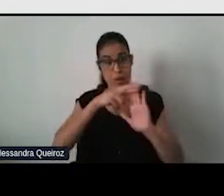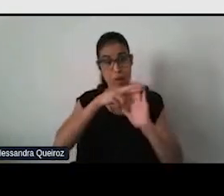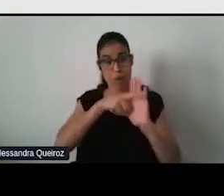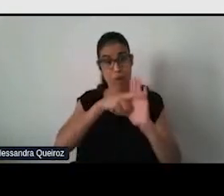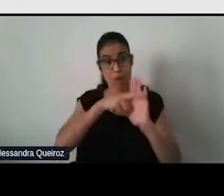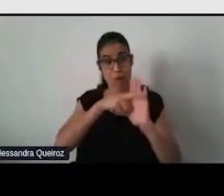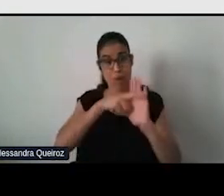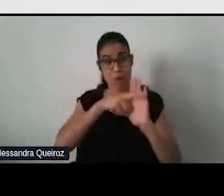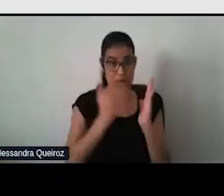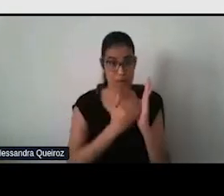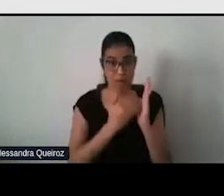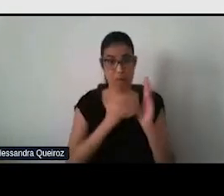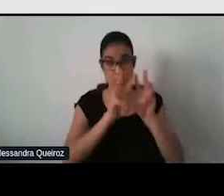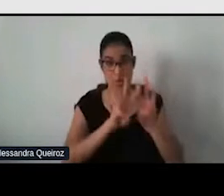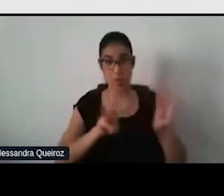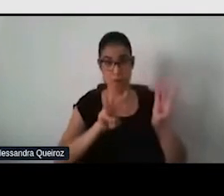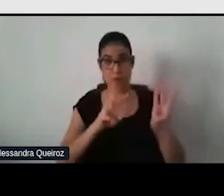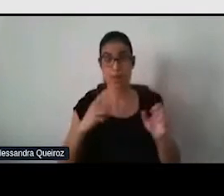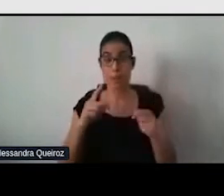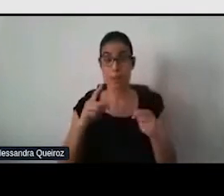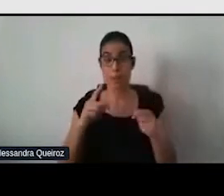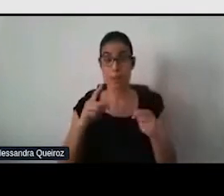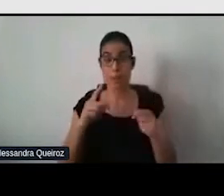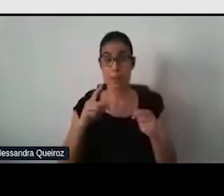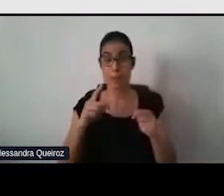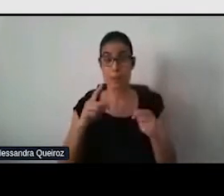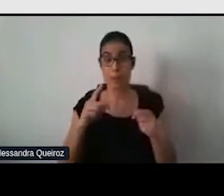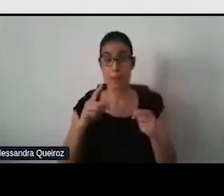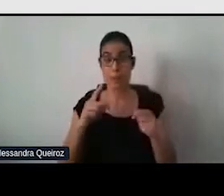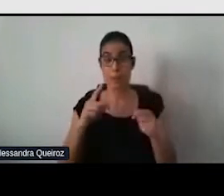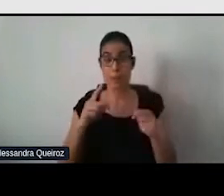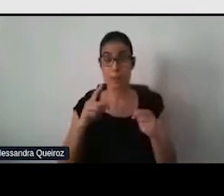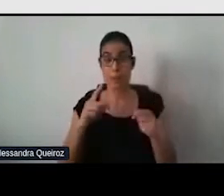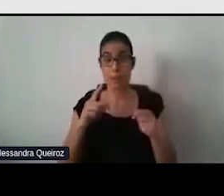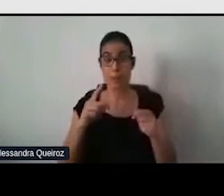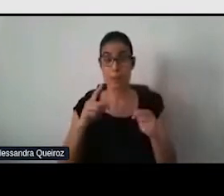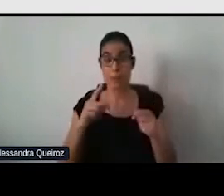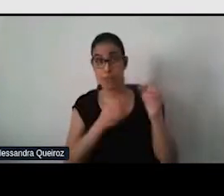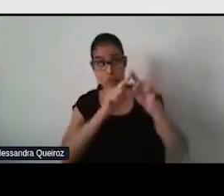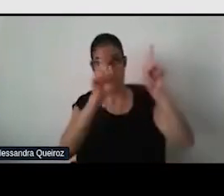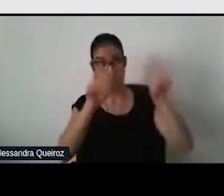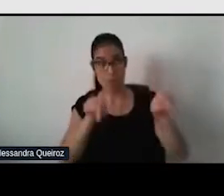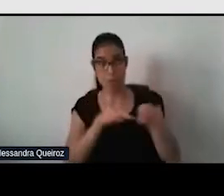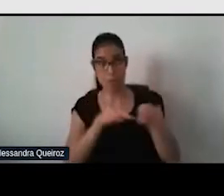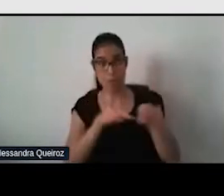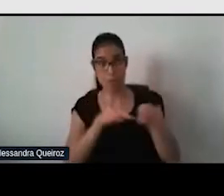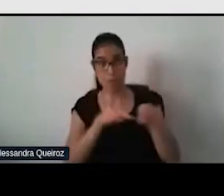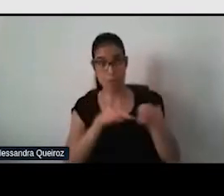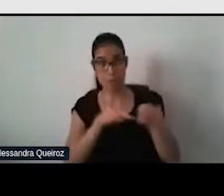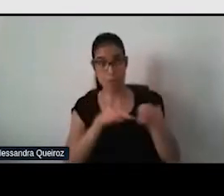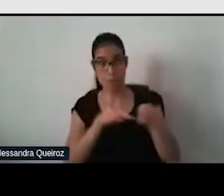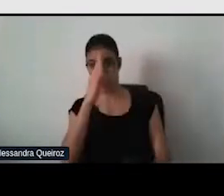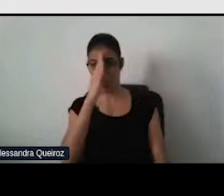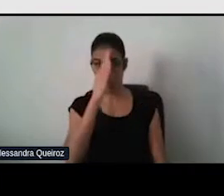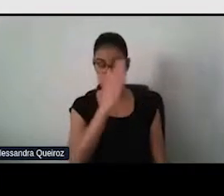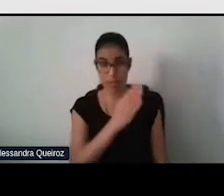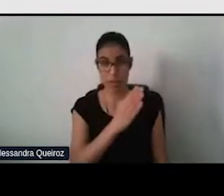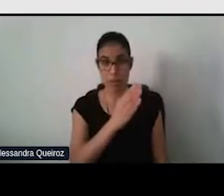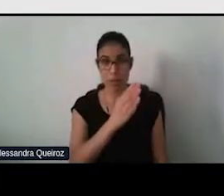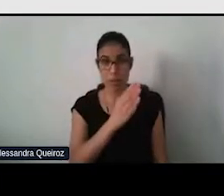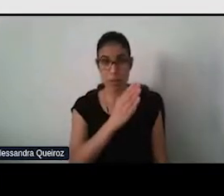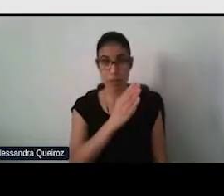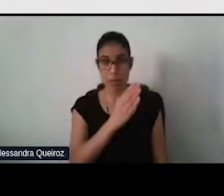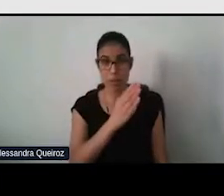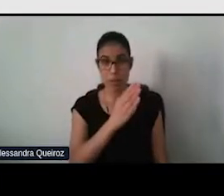4 princípios básicos, que é ser perceptível, então todo o conteúdo precisa ser percebido principalmente pelos sentidos da visão